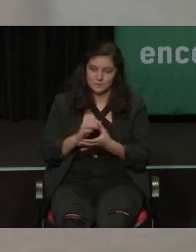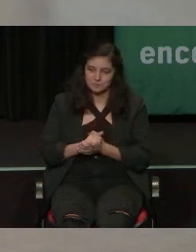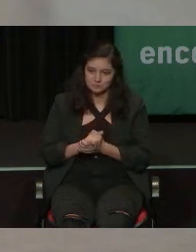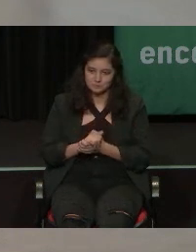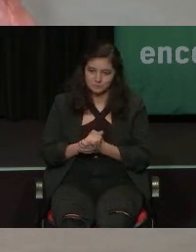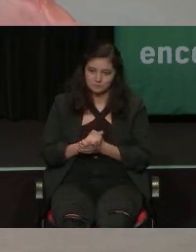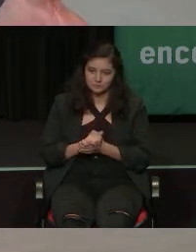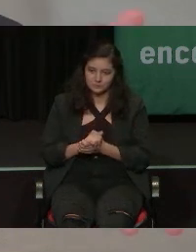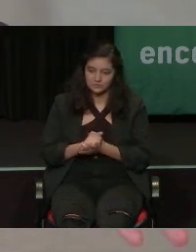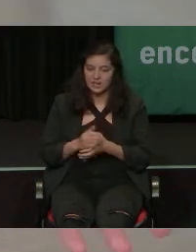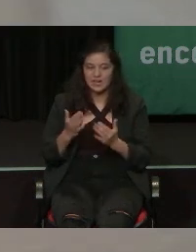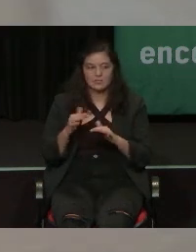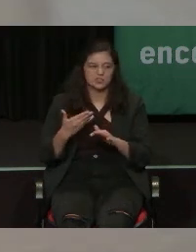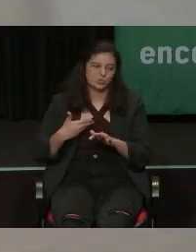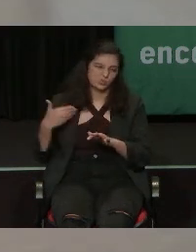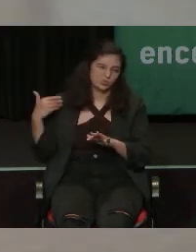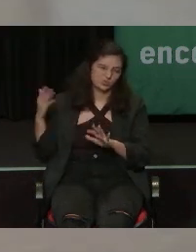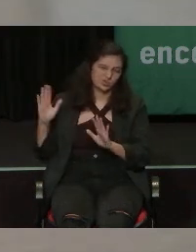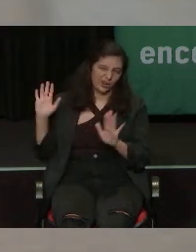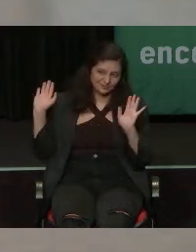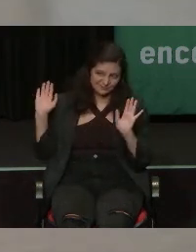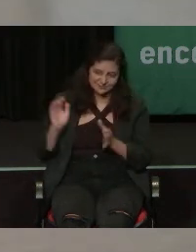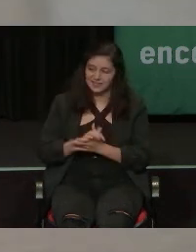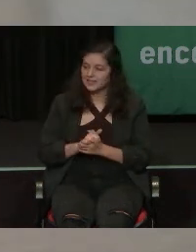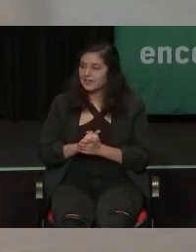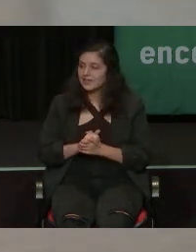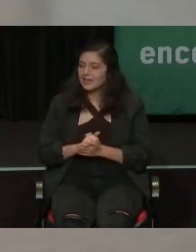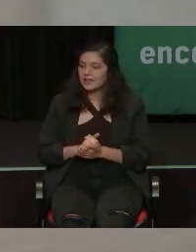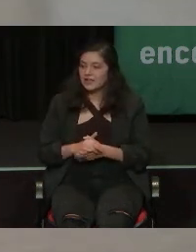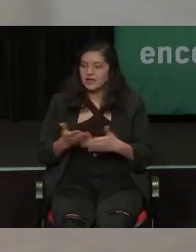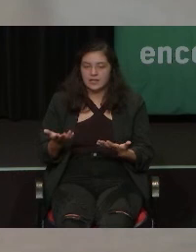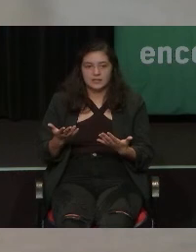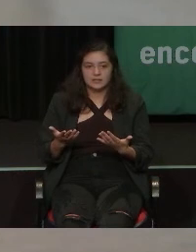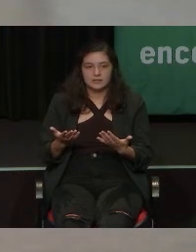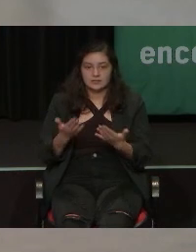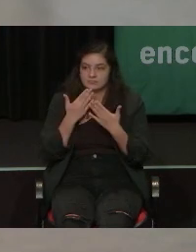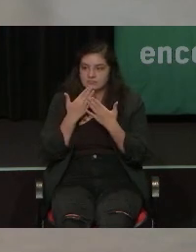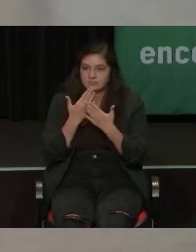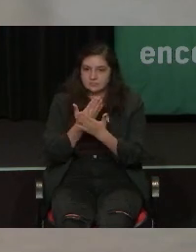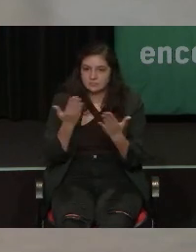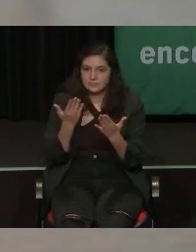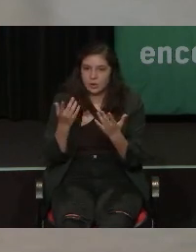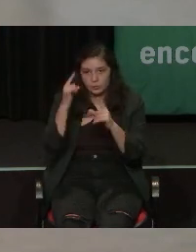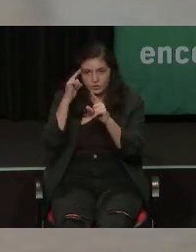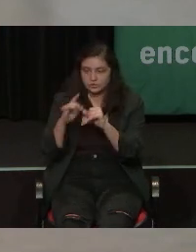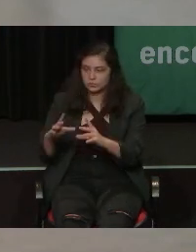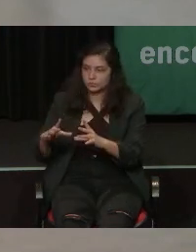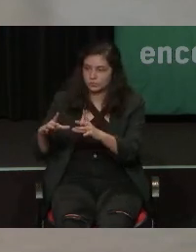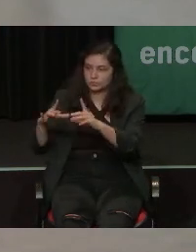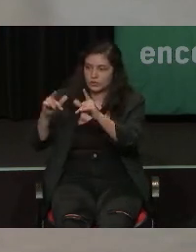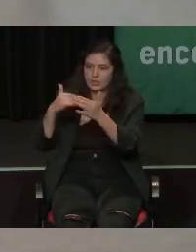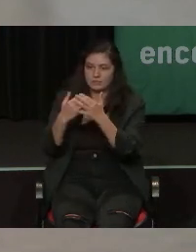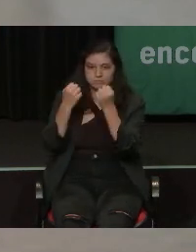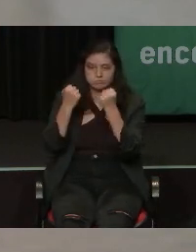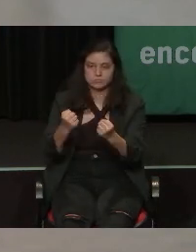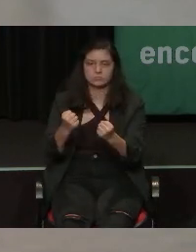mas que já são relativamente antigos. Ficam aqui os votos para que possa crescer e consolidar-se